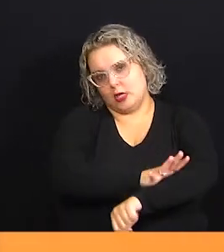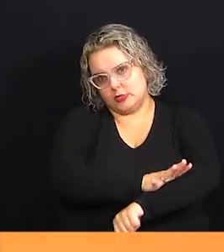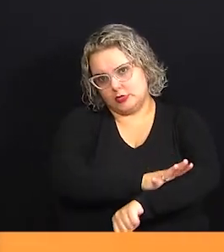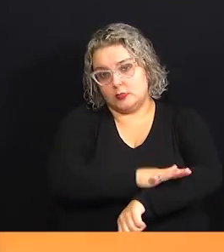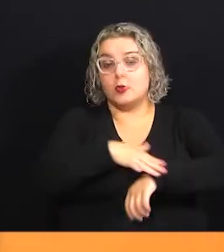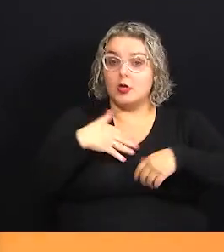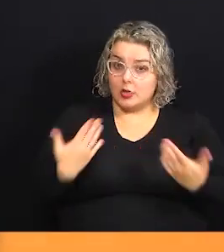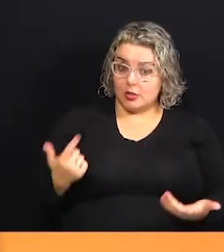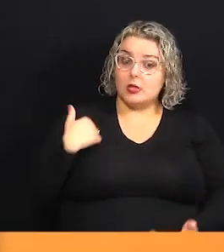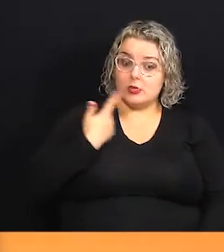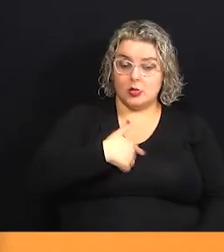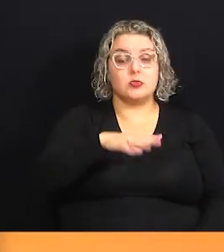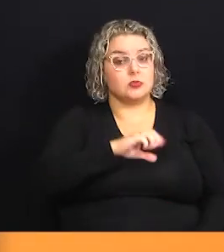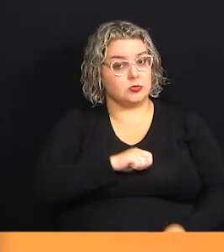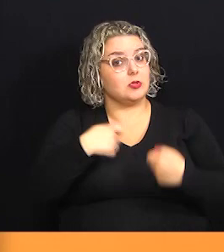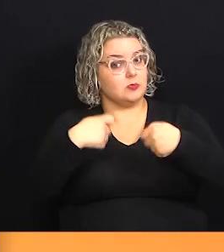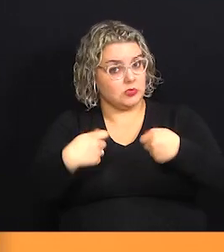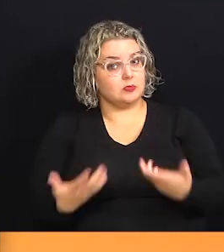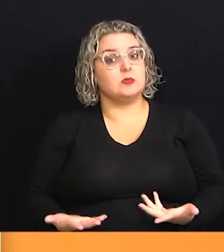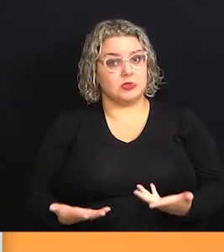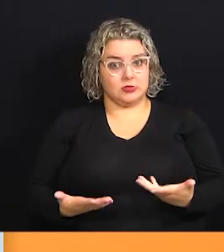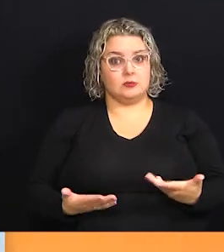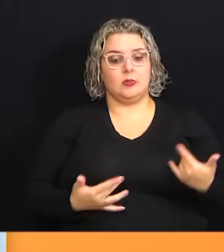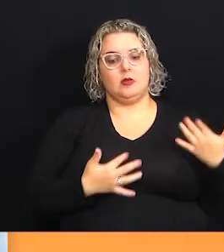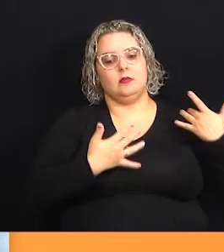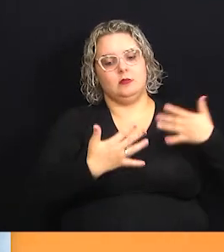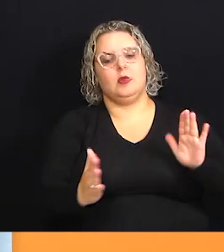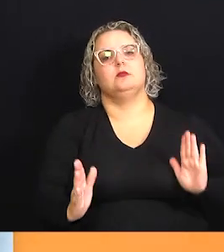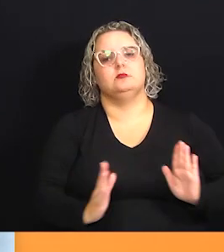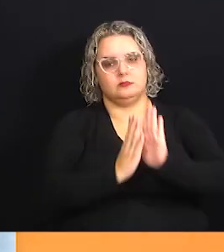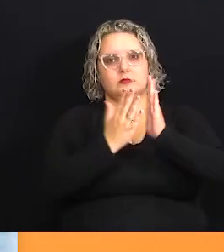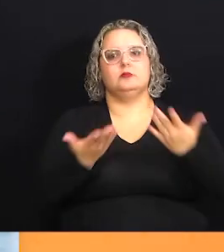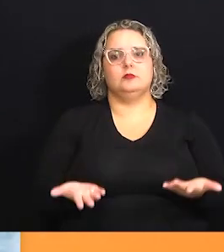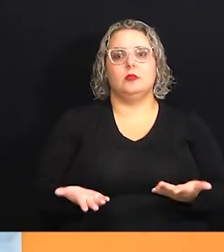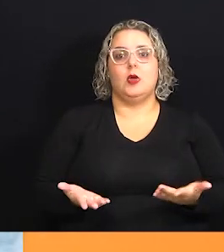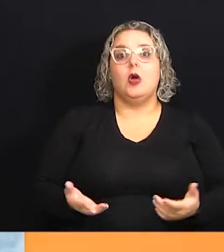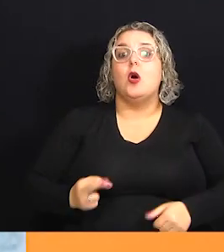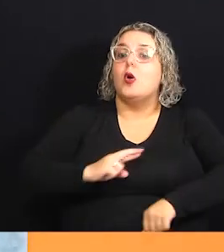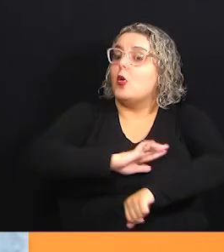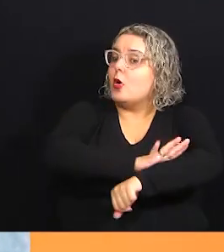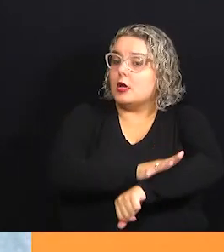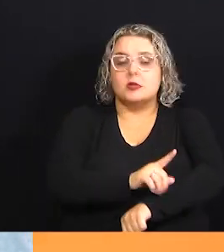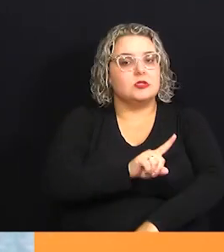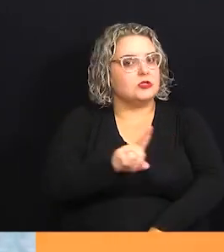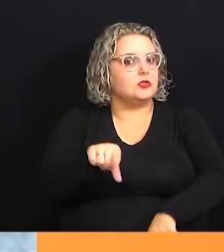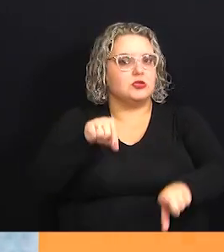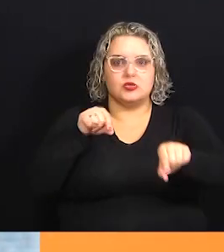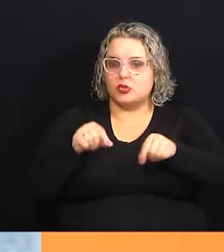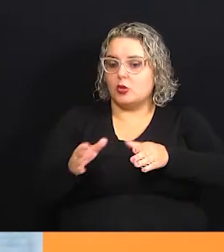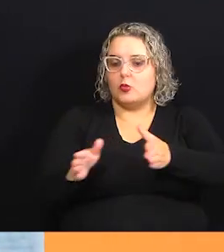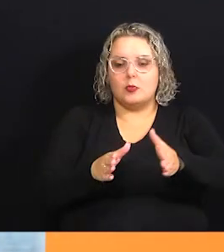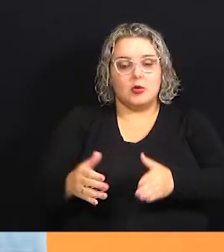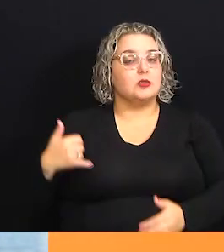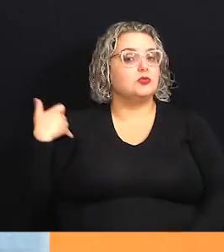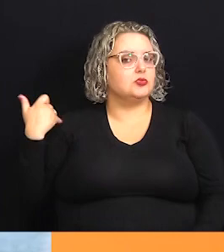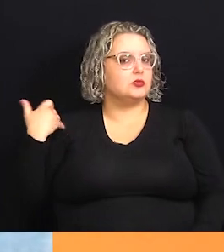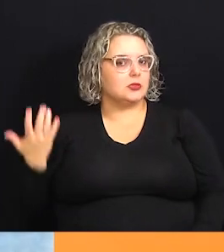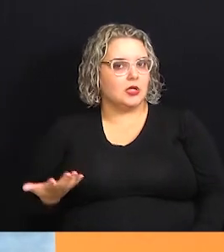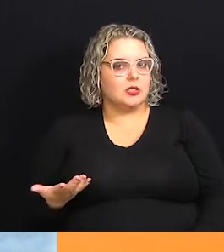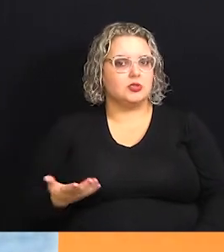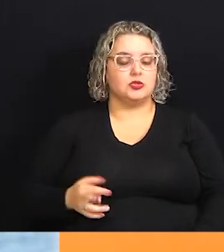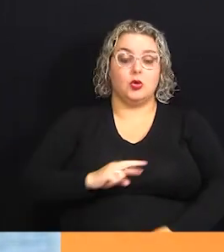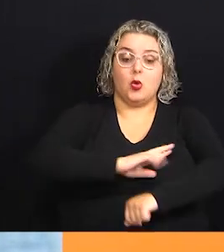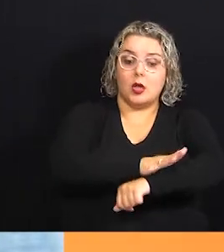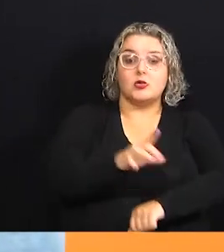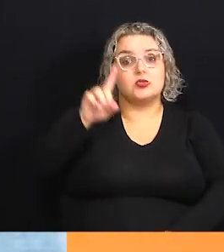a gente gosta e precisa estar nessa linha de frente. O racismo não escolhe momento, idade, o